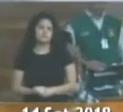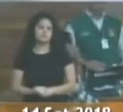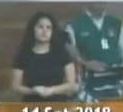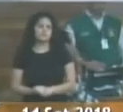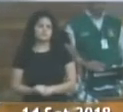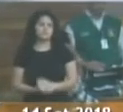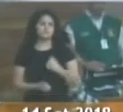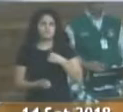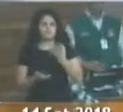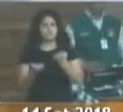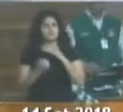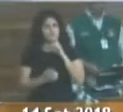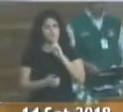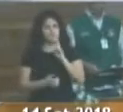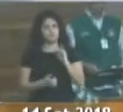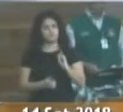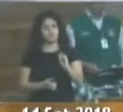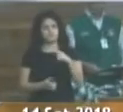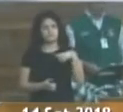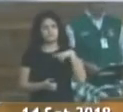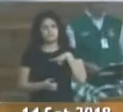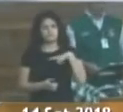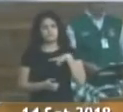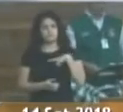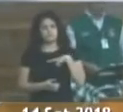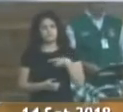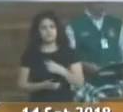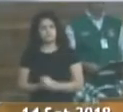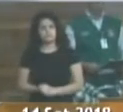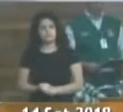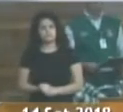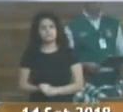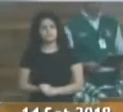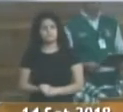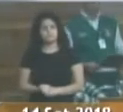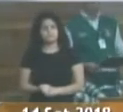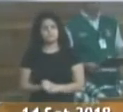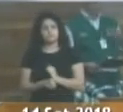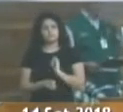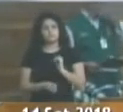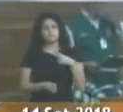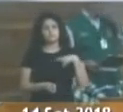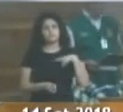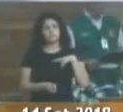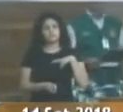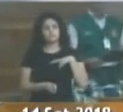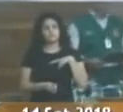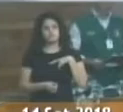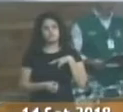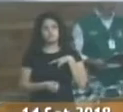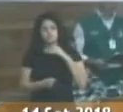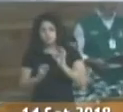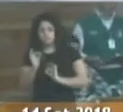queríamos uma resposta se existe, né, já que tem uma representação aqui do órgão, se existe algum plano de